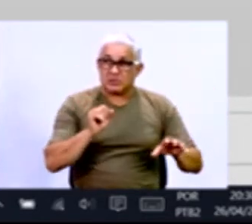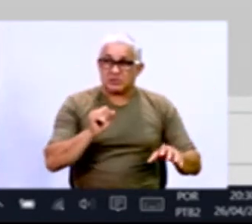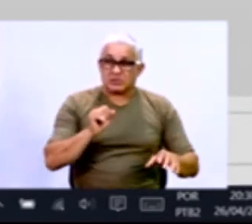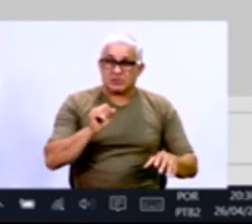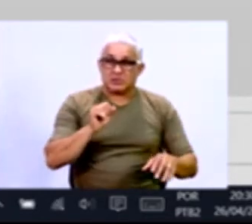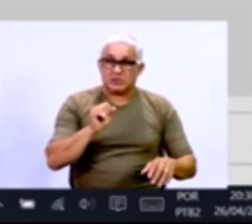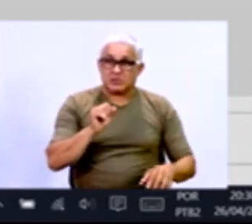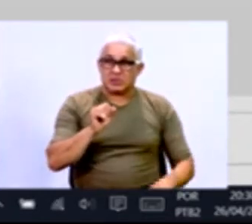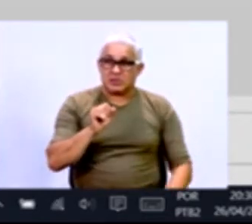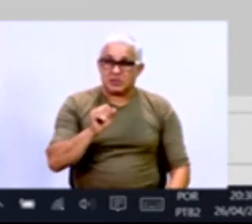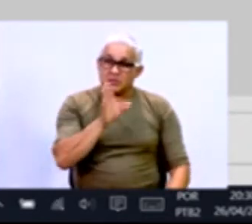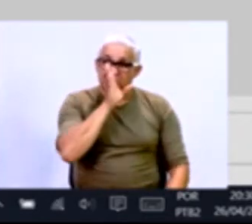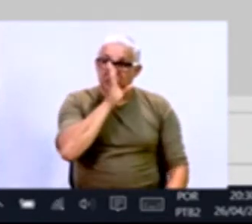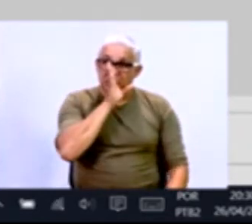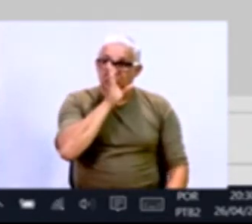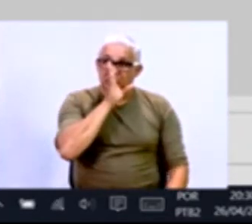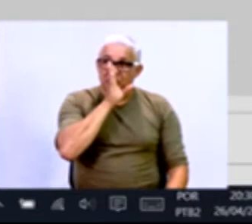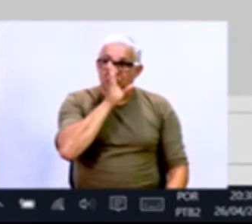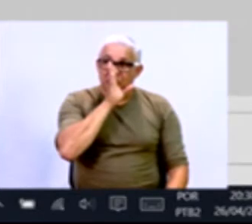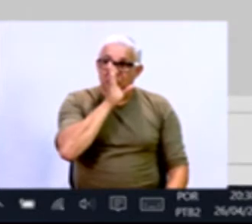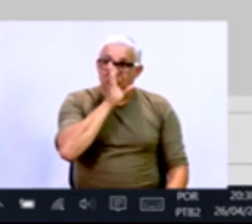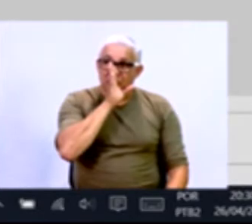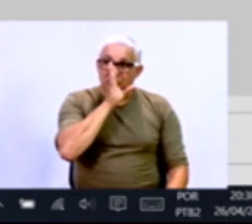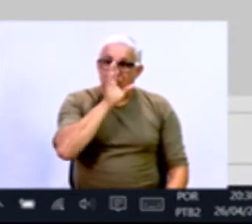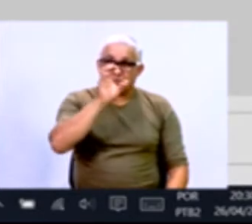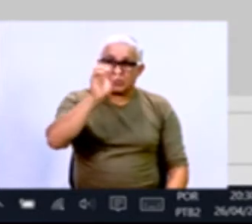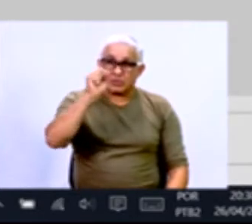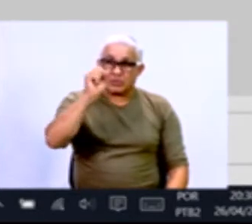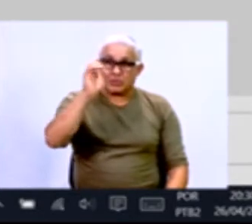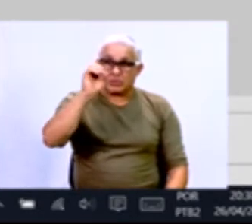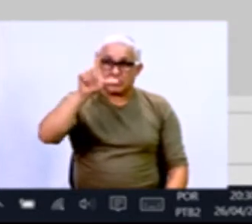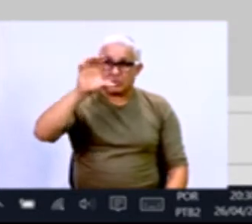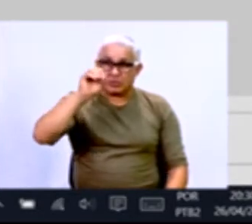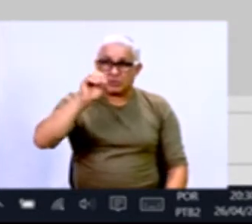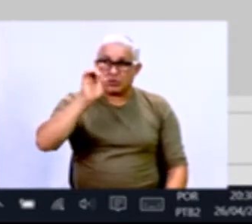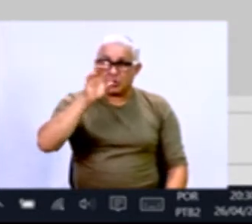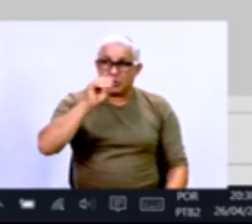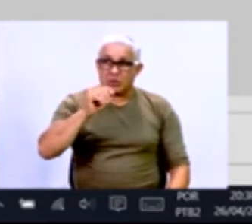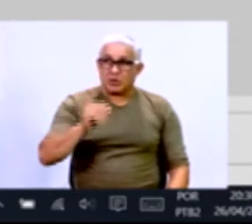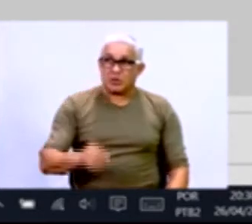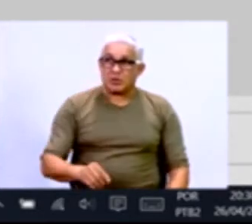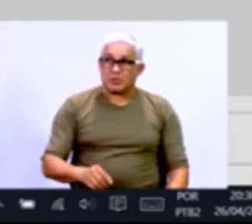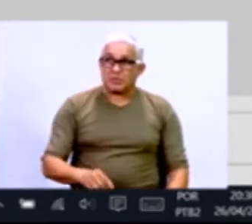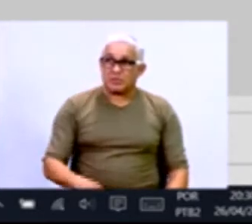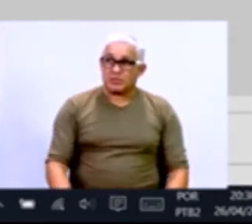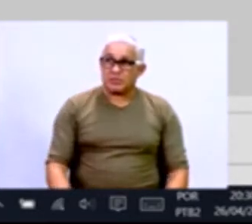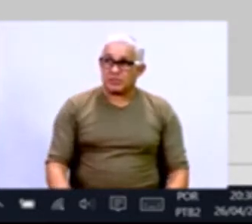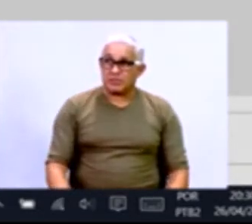desligo o silencioso, colocar aqui solo, ele vai tocar só aquela